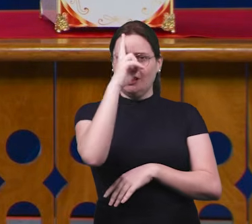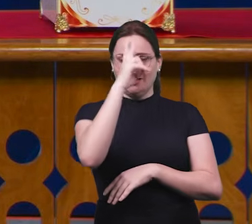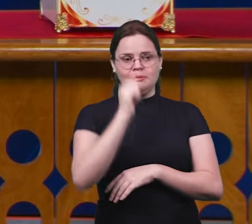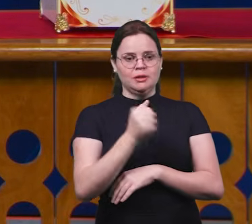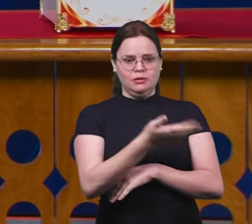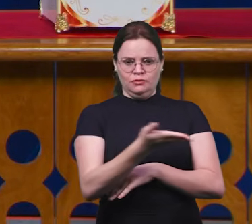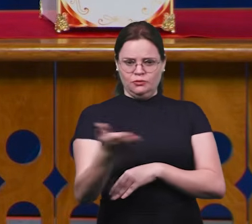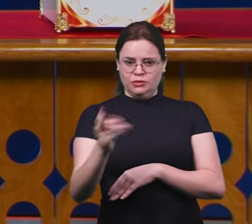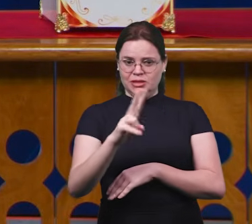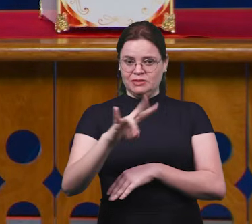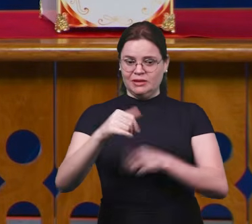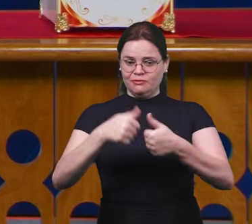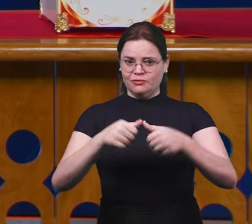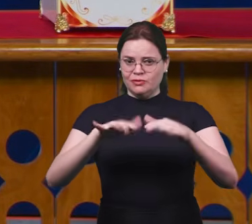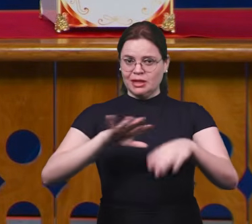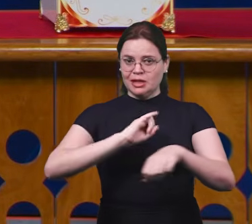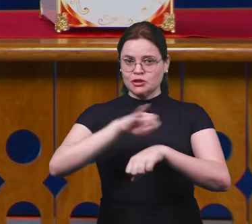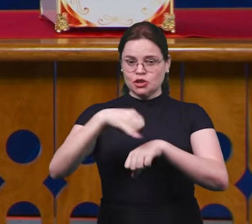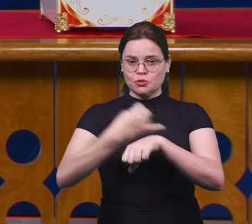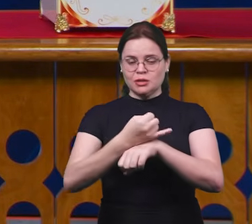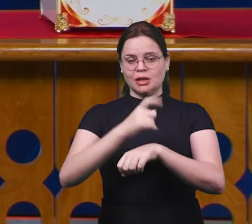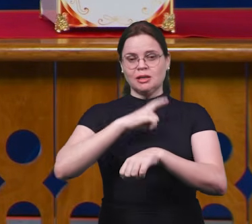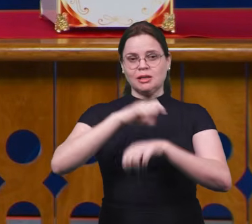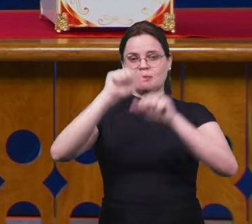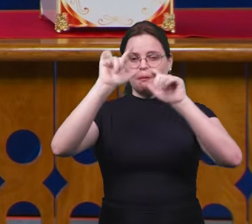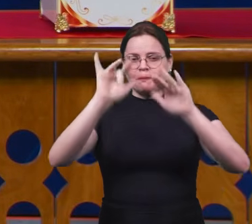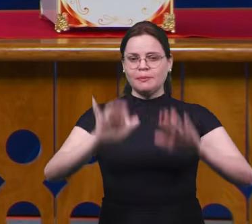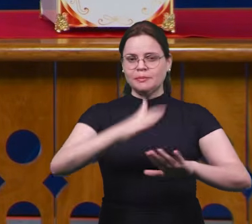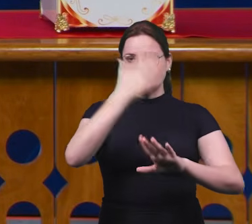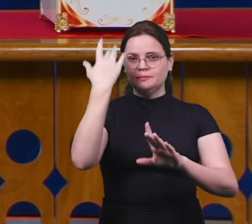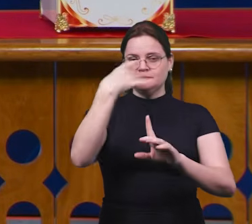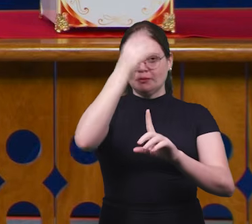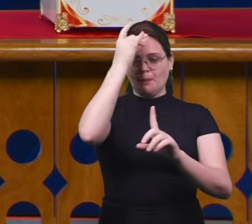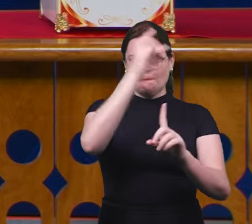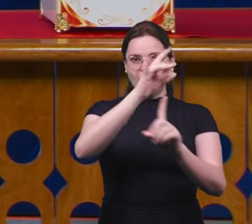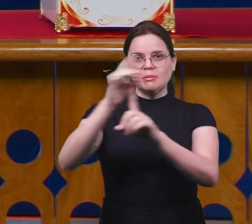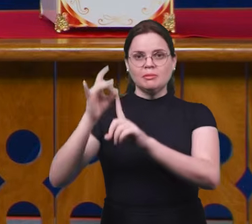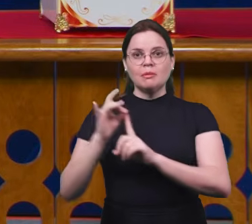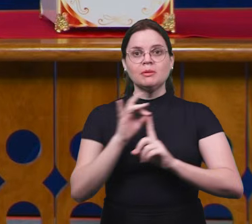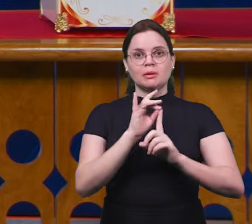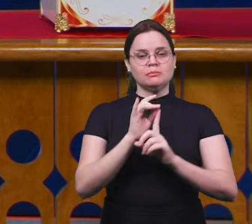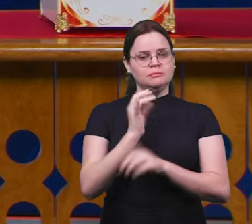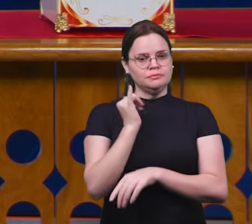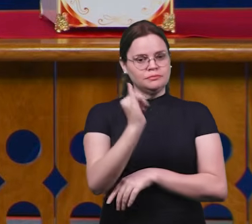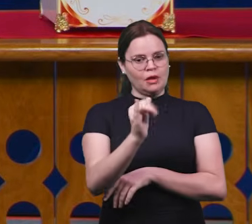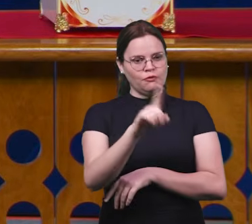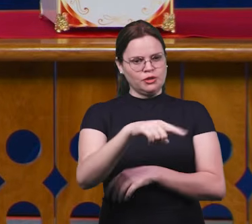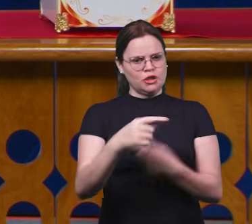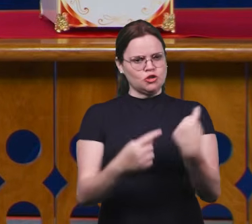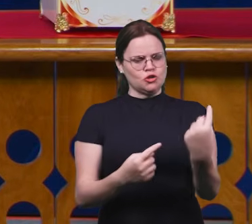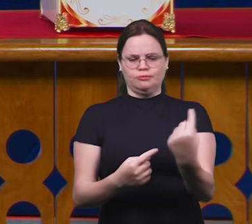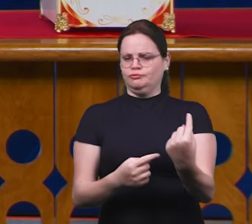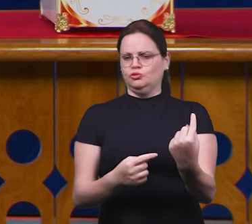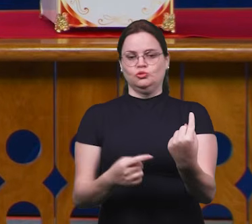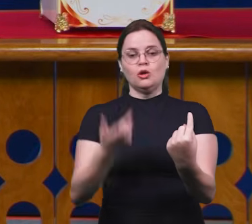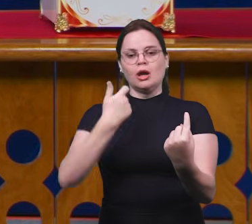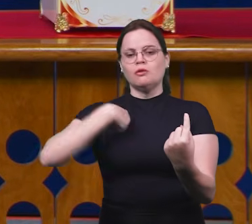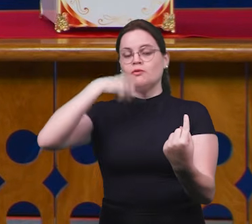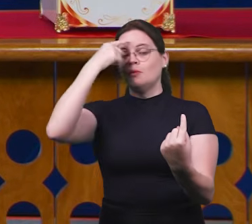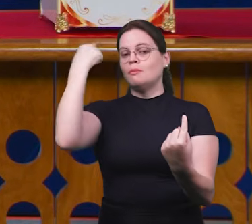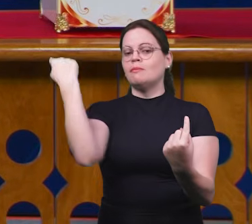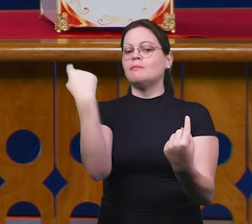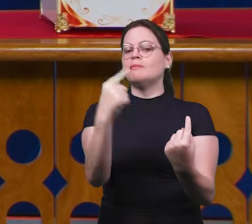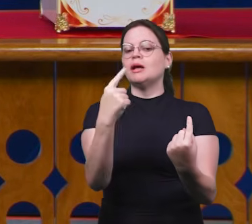seriam revestidos com o Espírito Santo. Jesus também tinha dito que não deixaria a igreja órfã, mas que